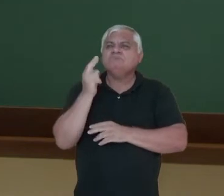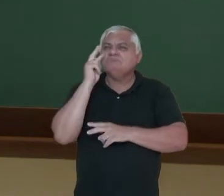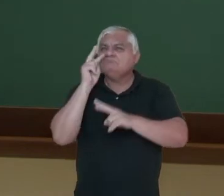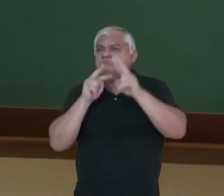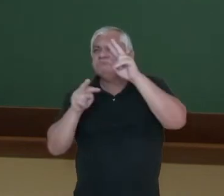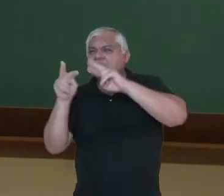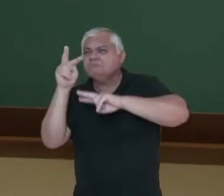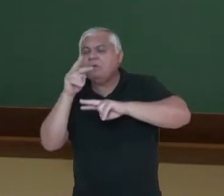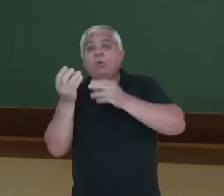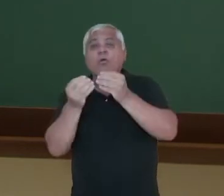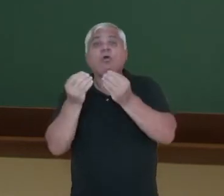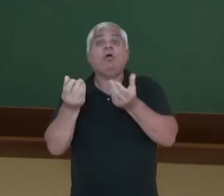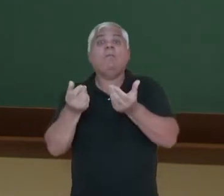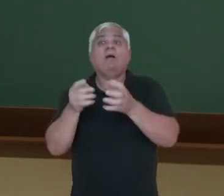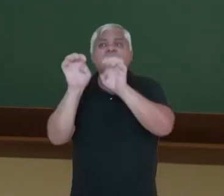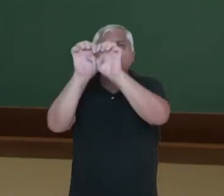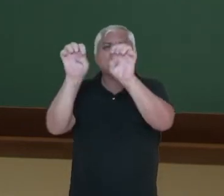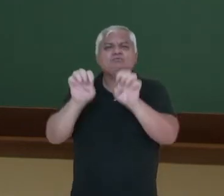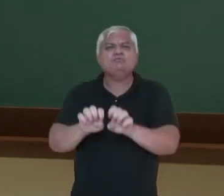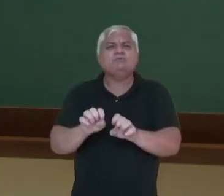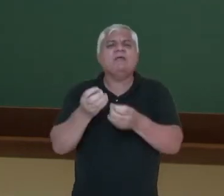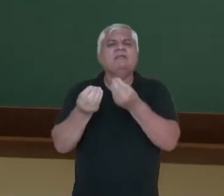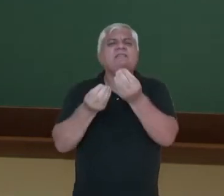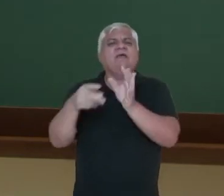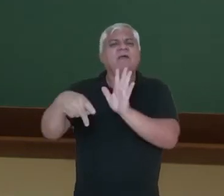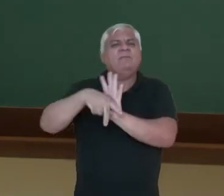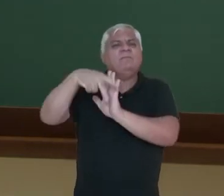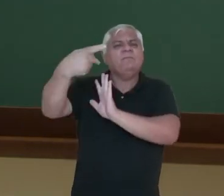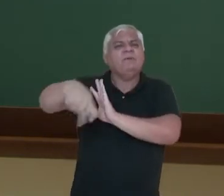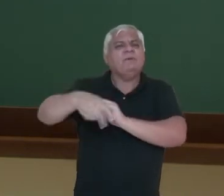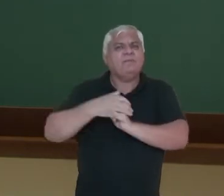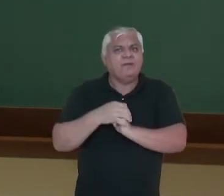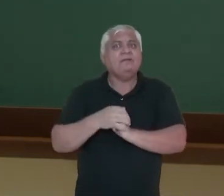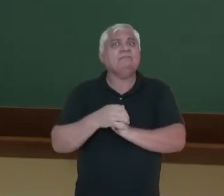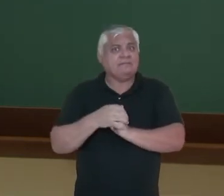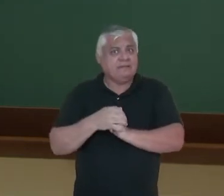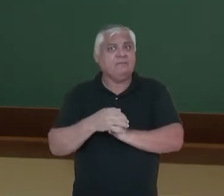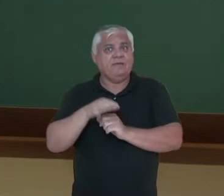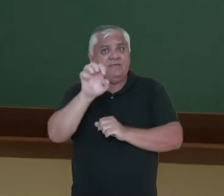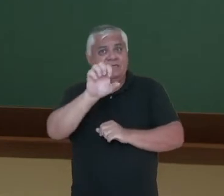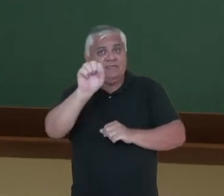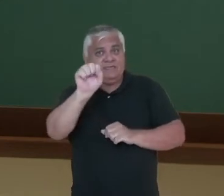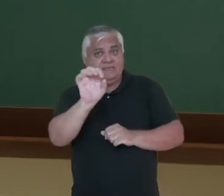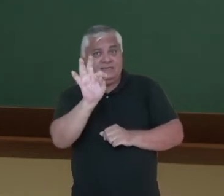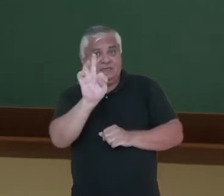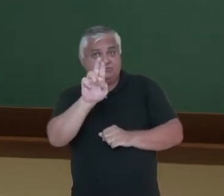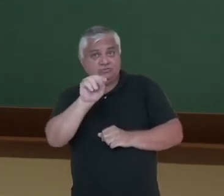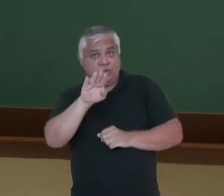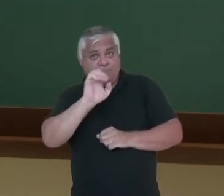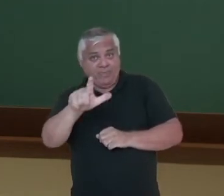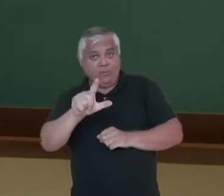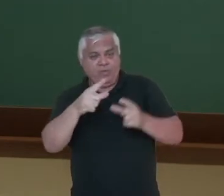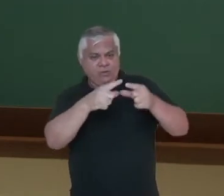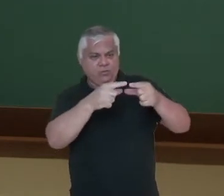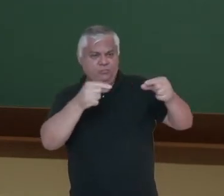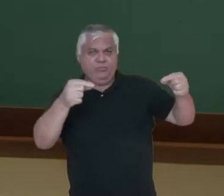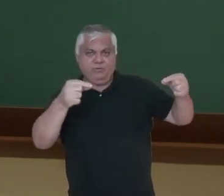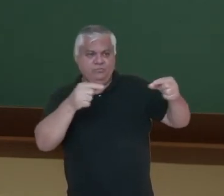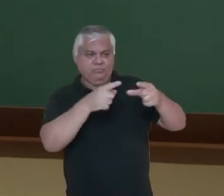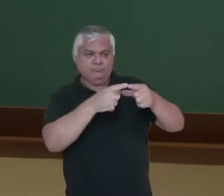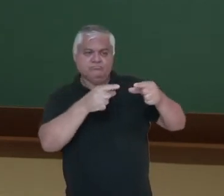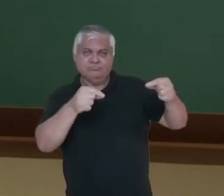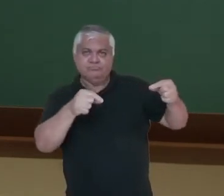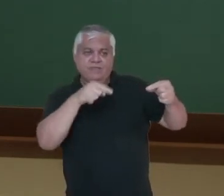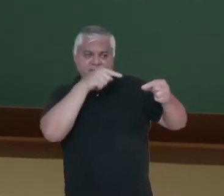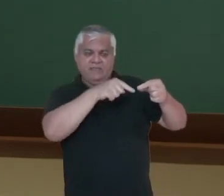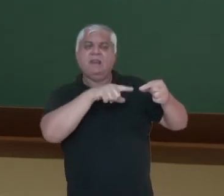as estruturas reprodutivas que a gente chama de estróbilo. O estróbilo masculino, geralmente ele é mais comprido, tá? E ele libera